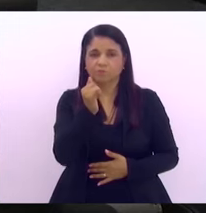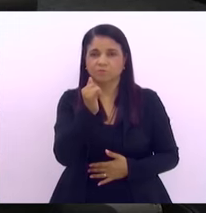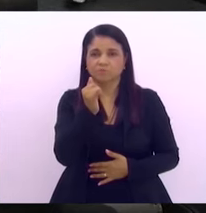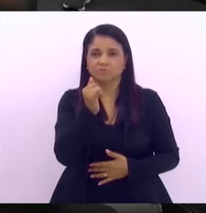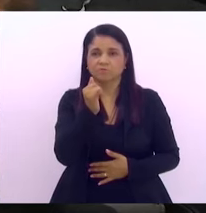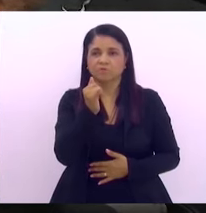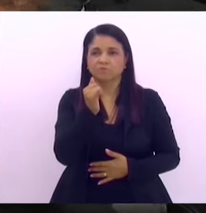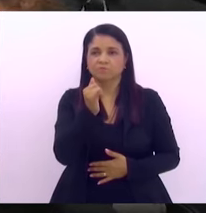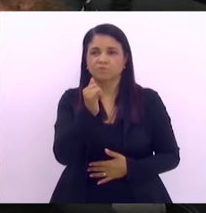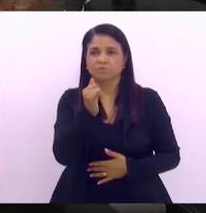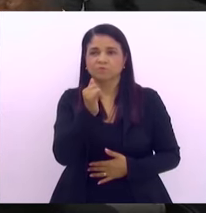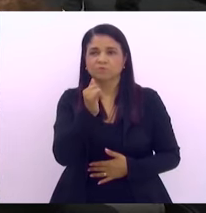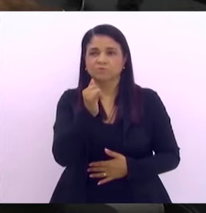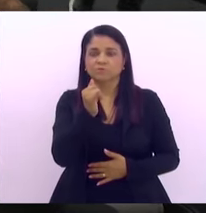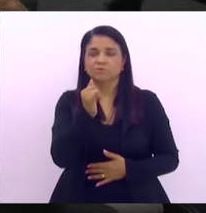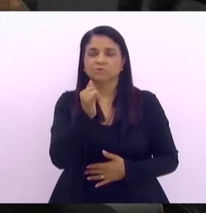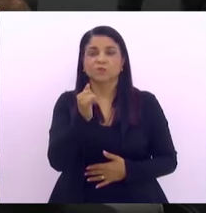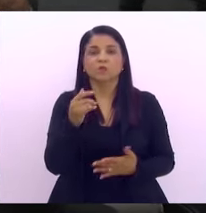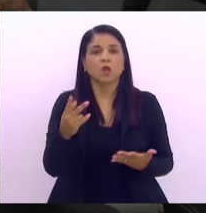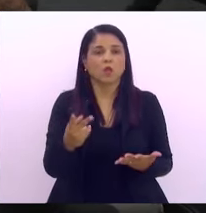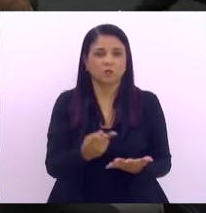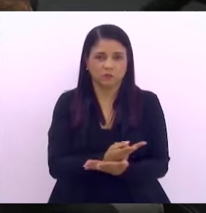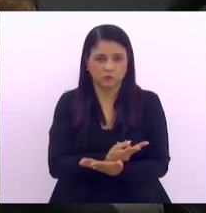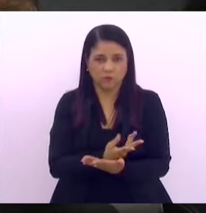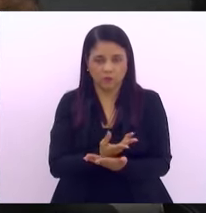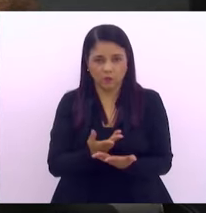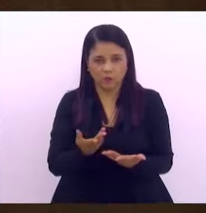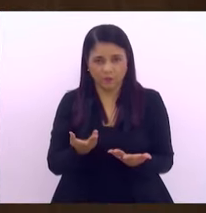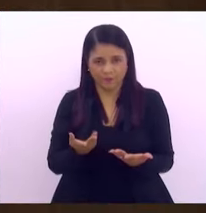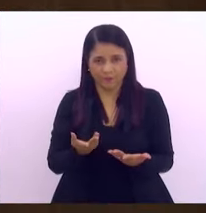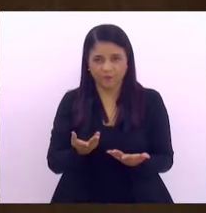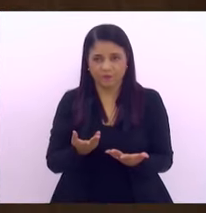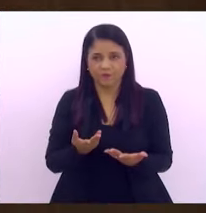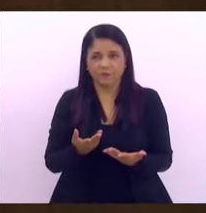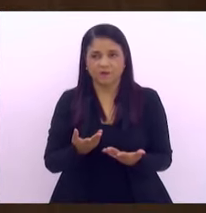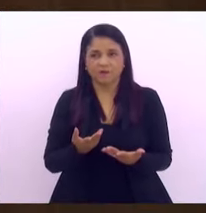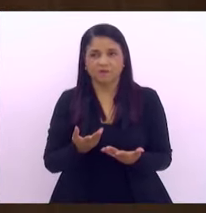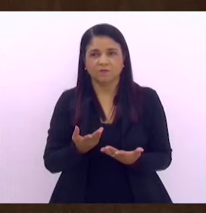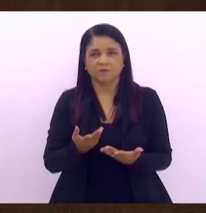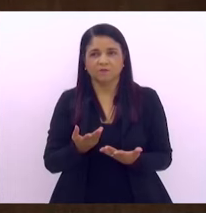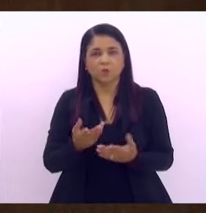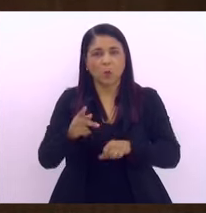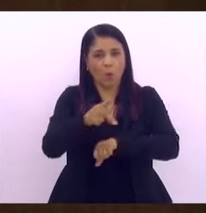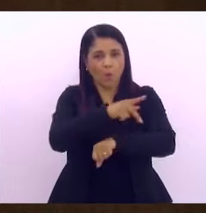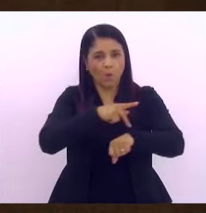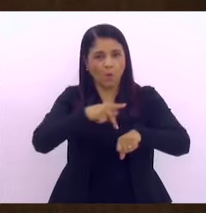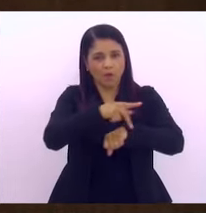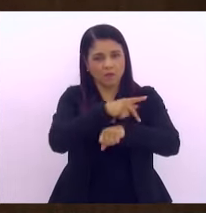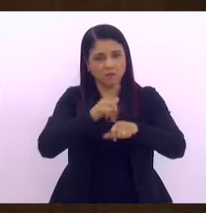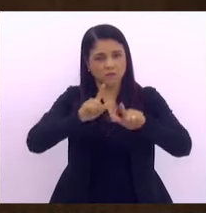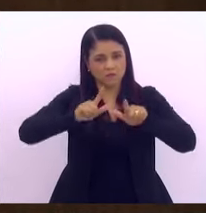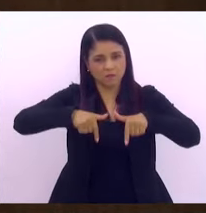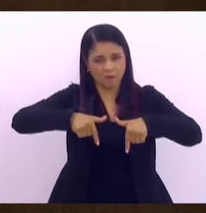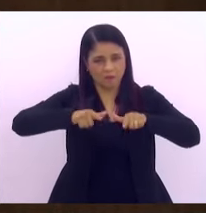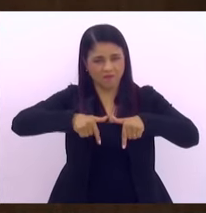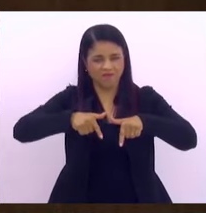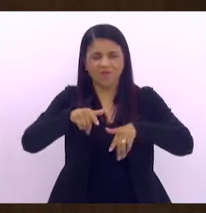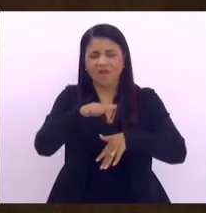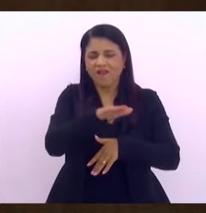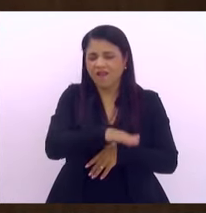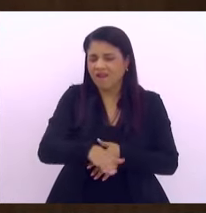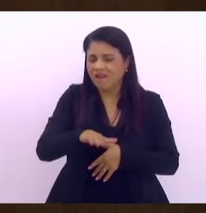dessa questão que está ocorrendo nesse momento com o país de Israel, e a gente vê